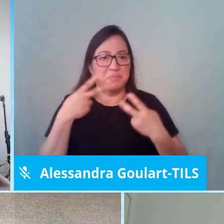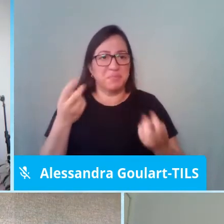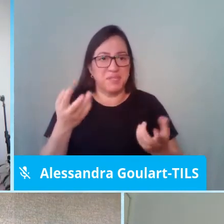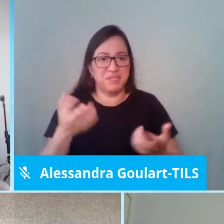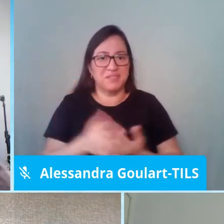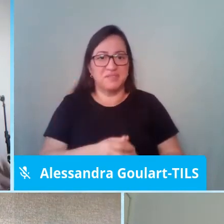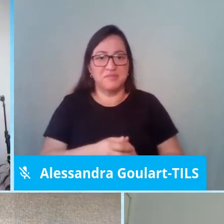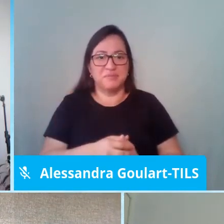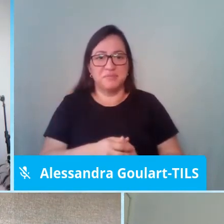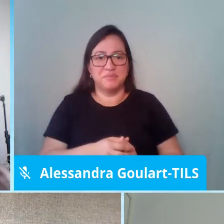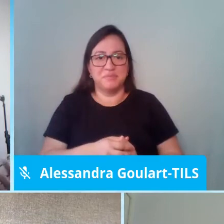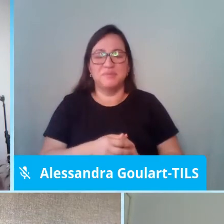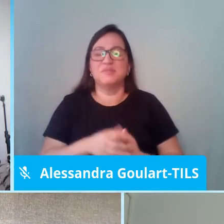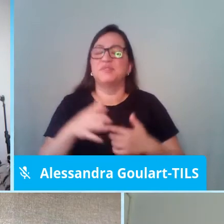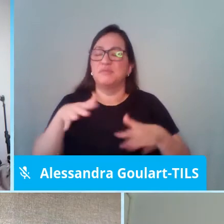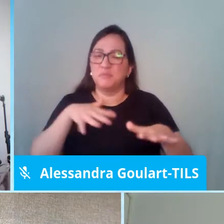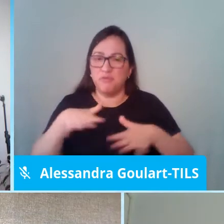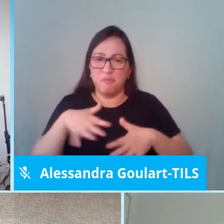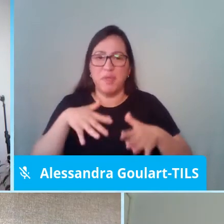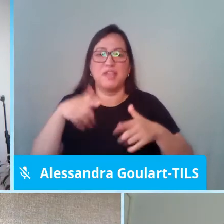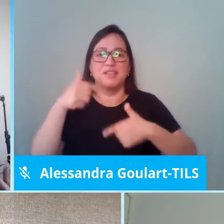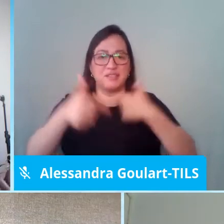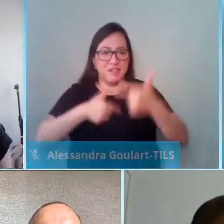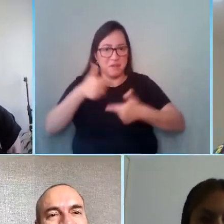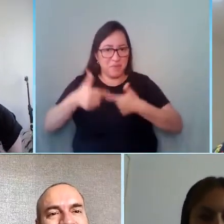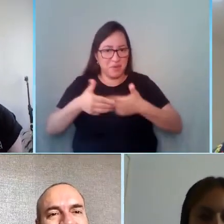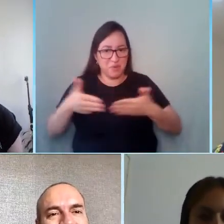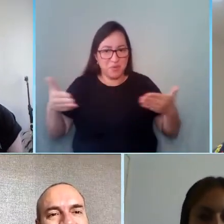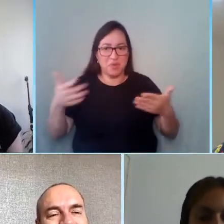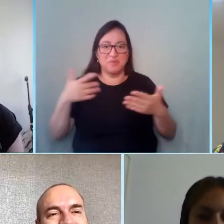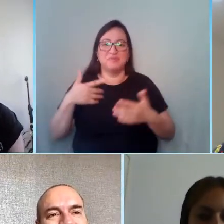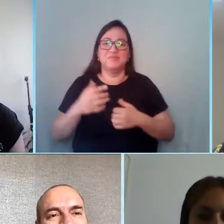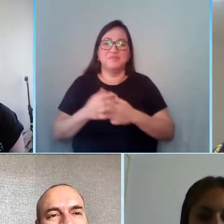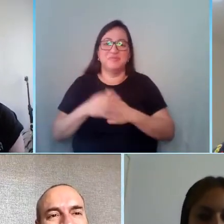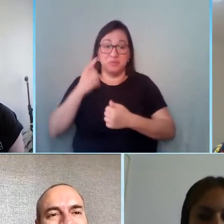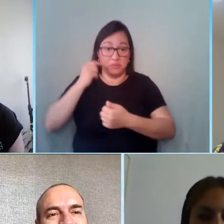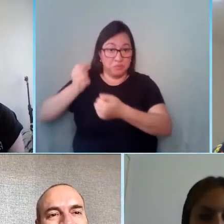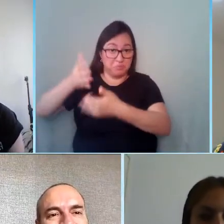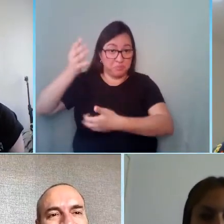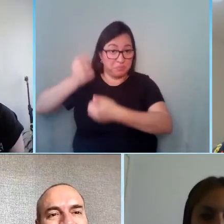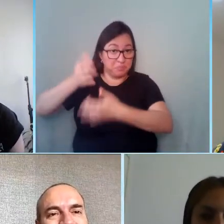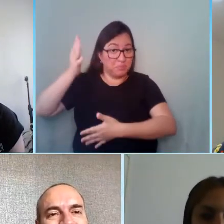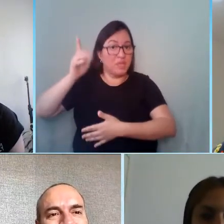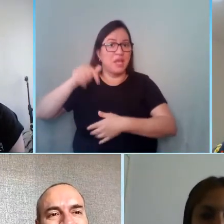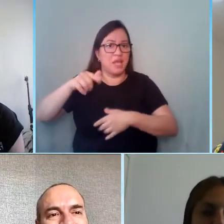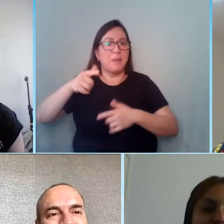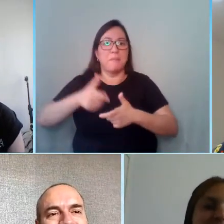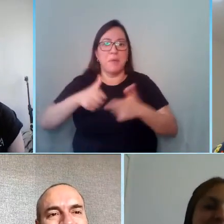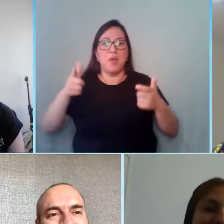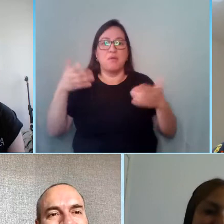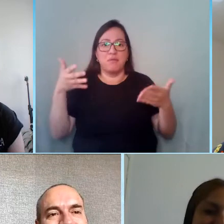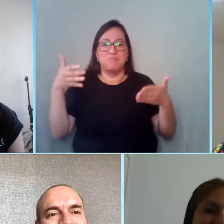que mexeu, que mobilizou. A gente vê, né, pelos comentários que é um debate que mobiliza